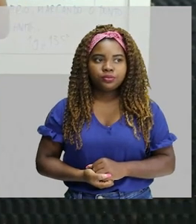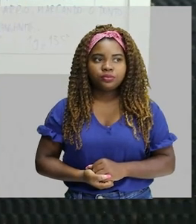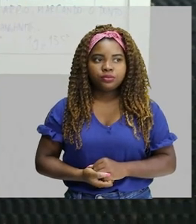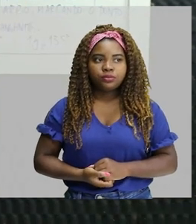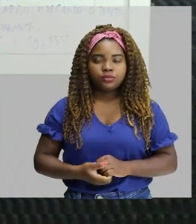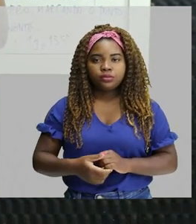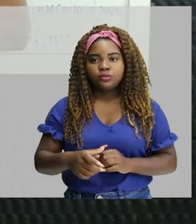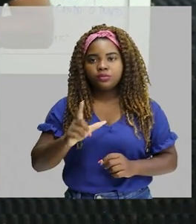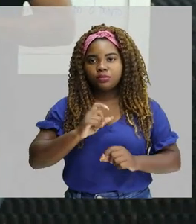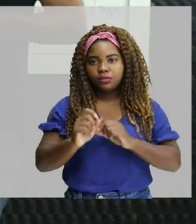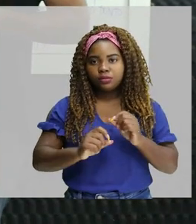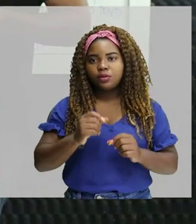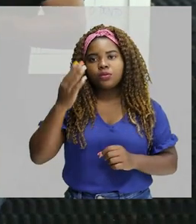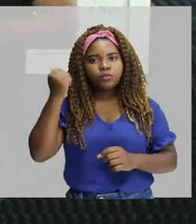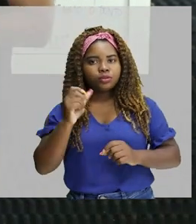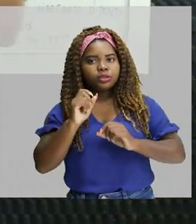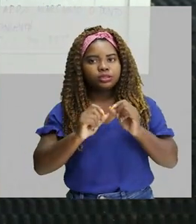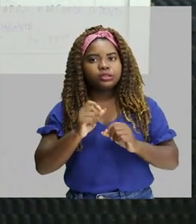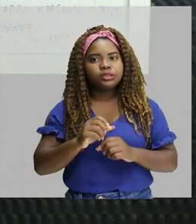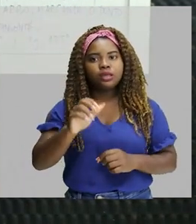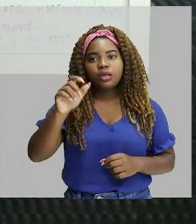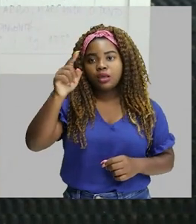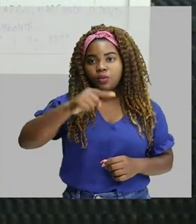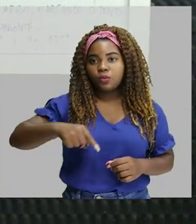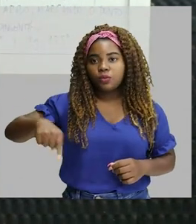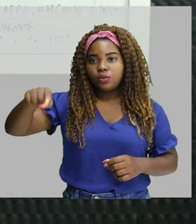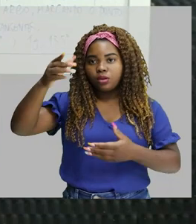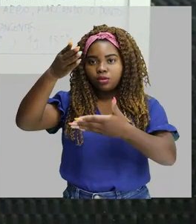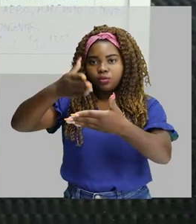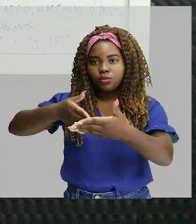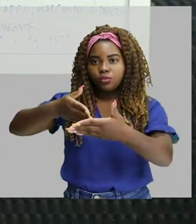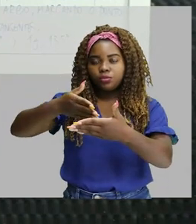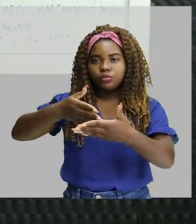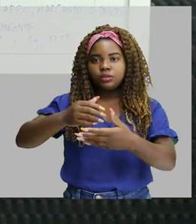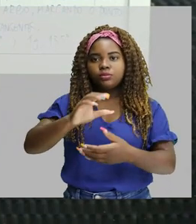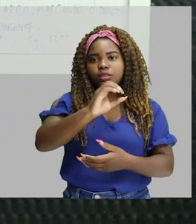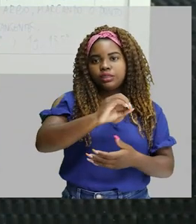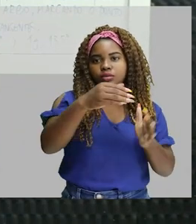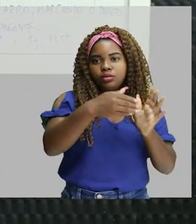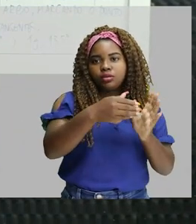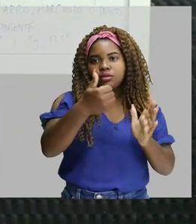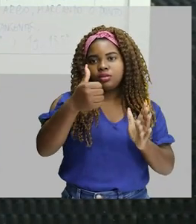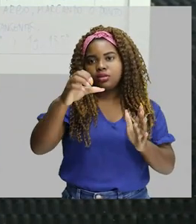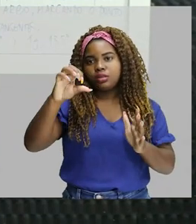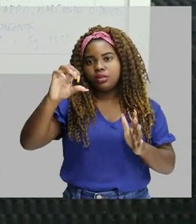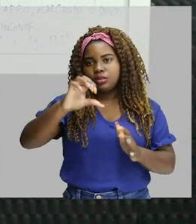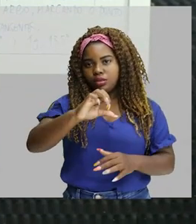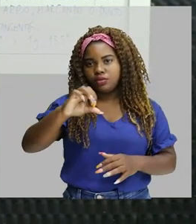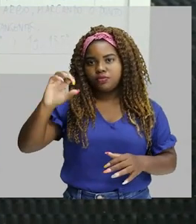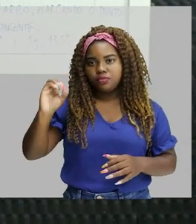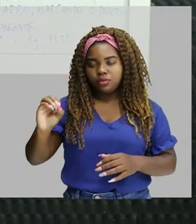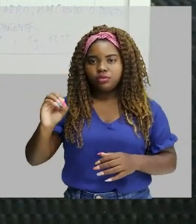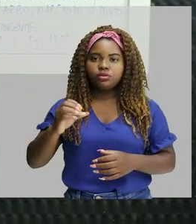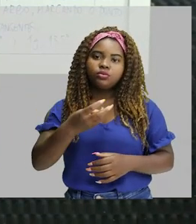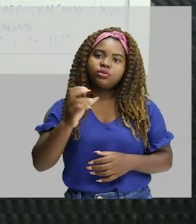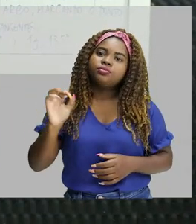primeiro quadrante né como é que eu sei que é um arco que tá no primeiro quadrante porque ele vai de zer até 90 Então vamos supor que esse arco aqui ó